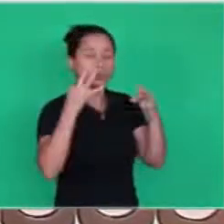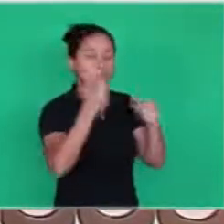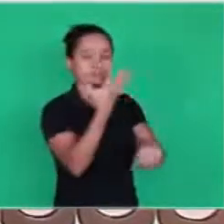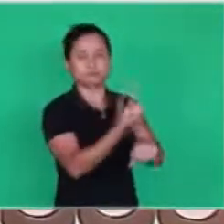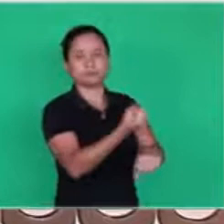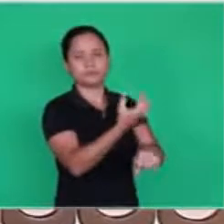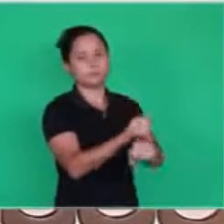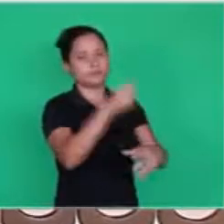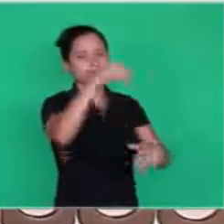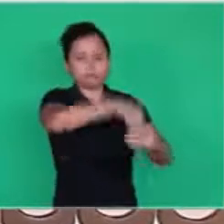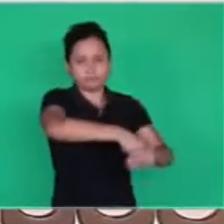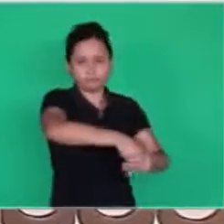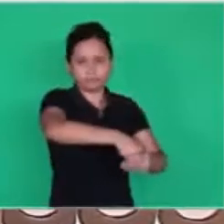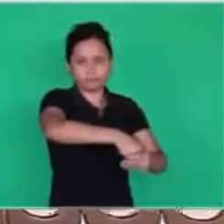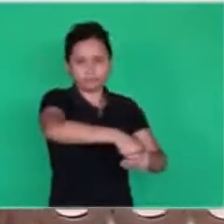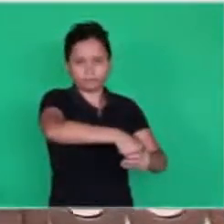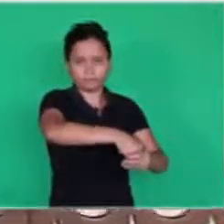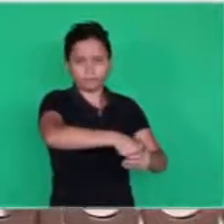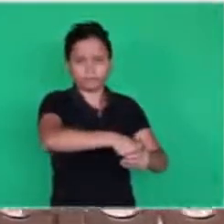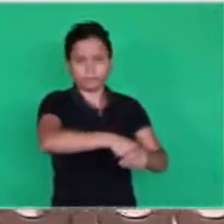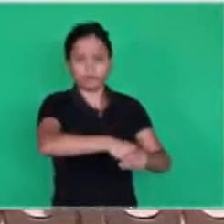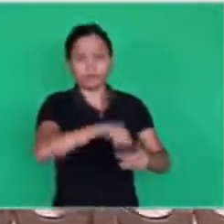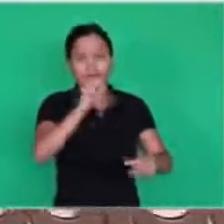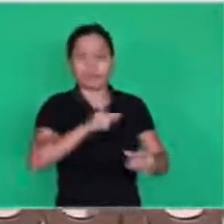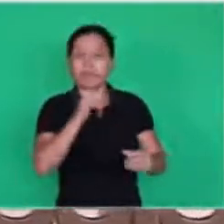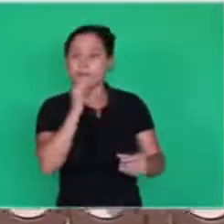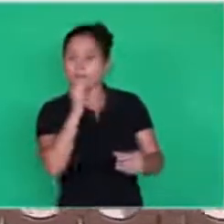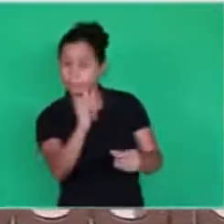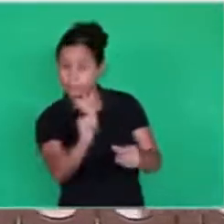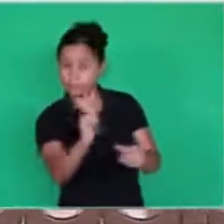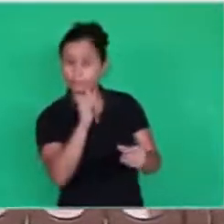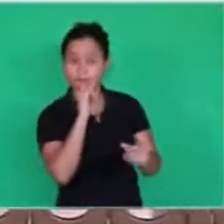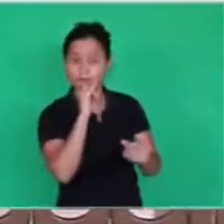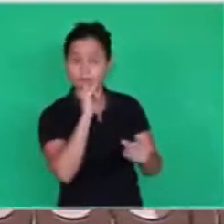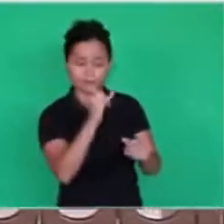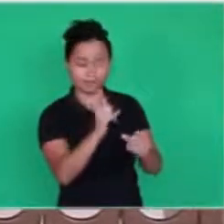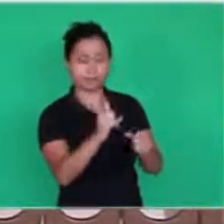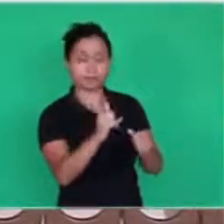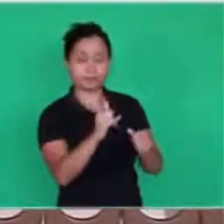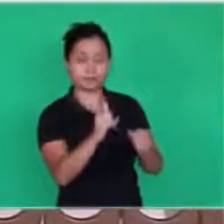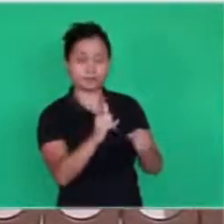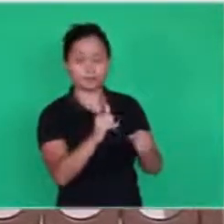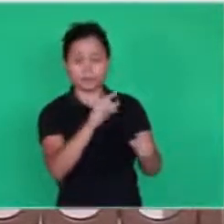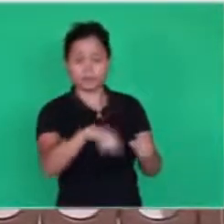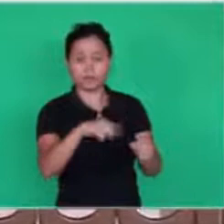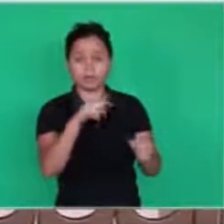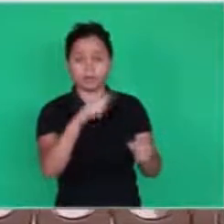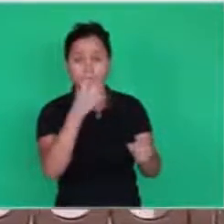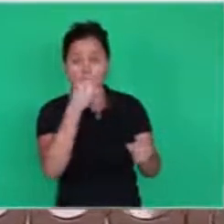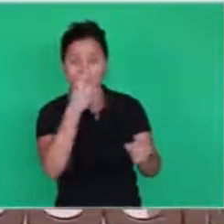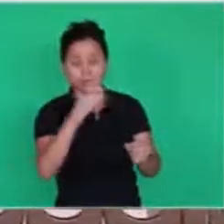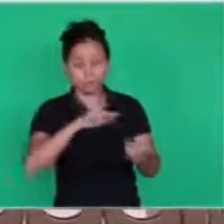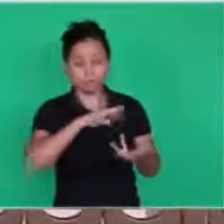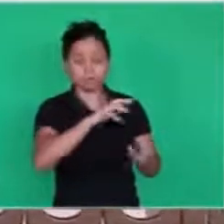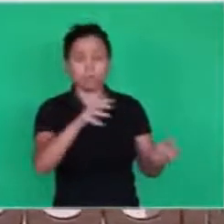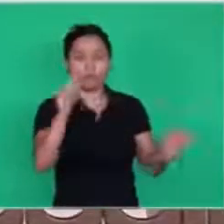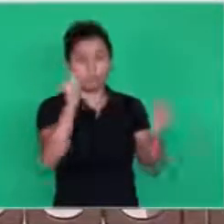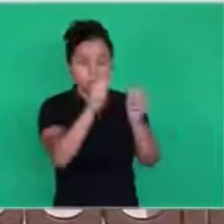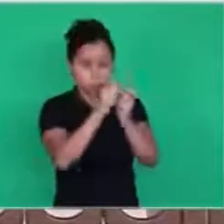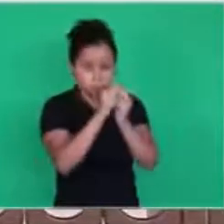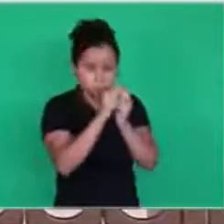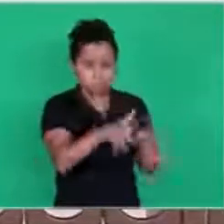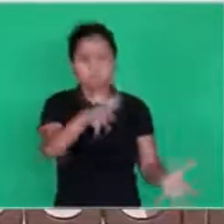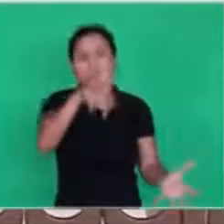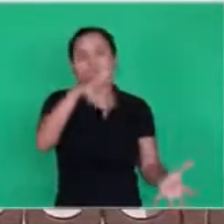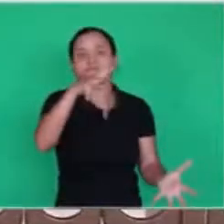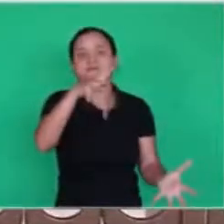Essa energia que ele chama atômica é que destrói o mundo. Agora, a forma como vai acontecer para destruir é outra